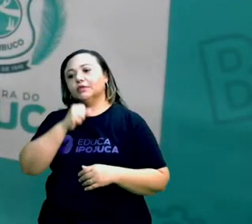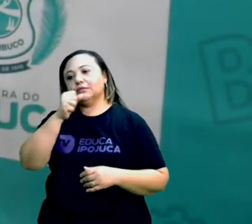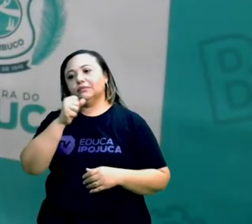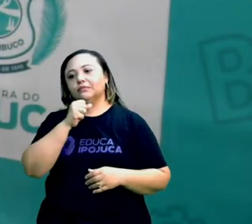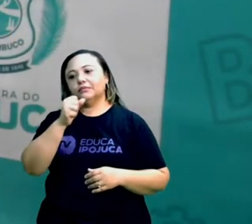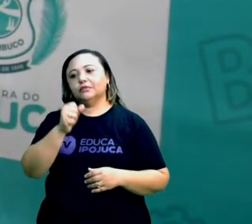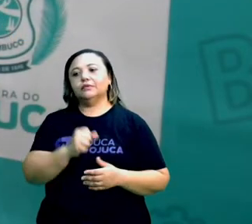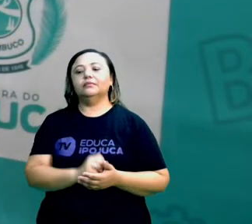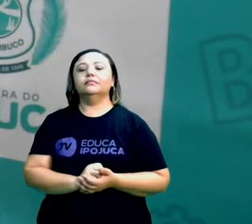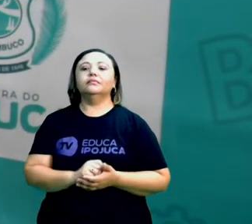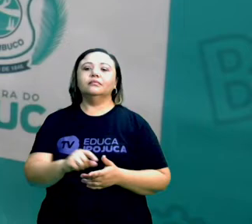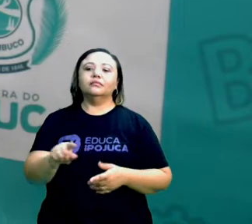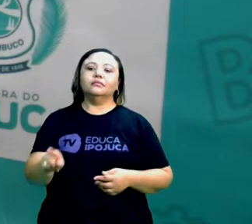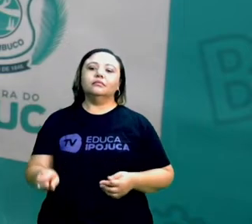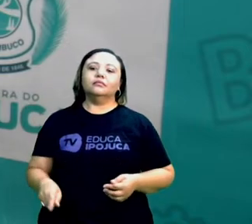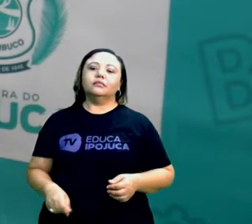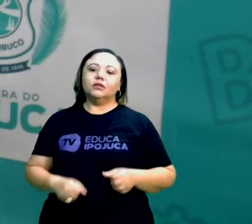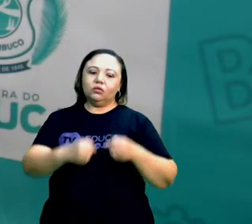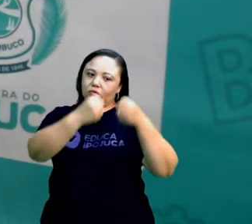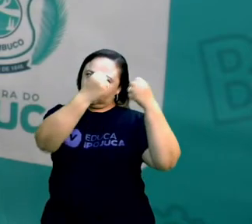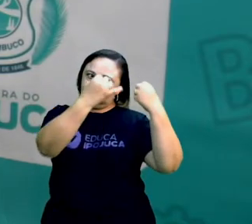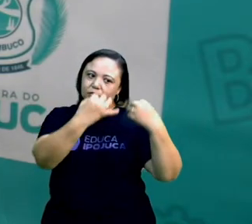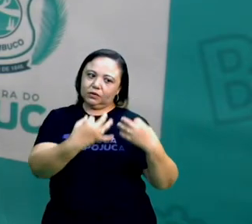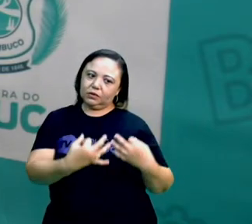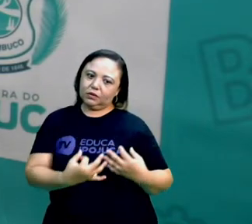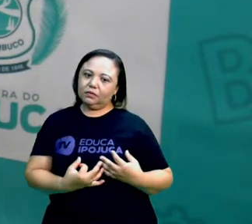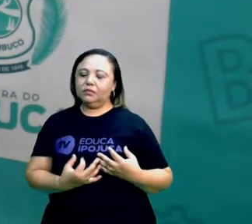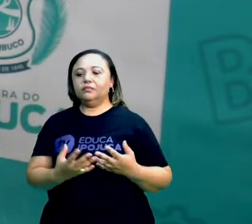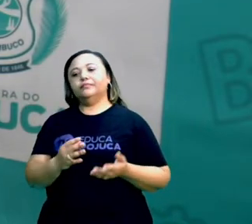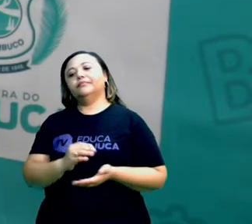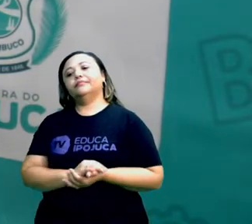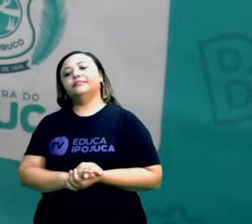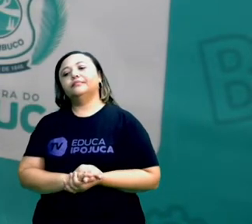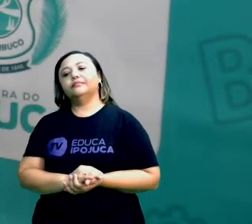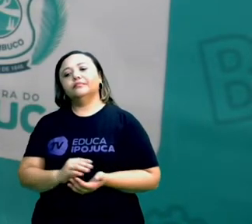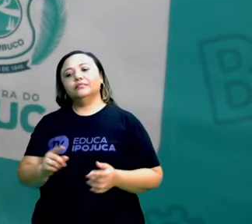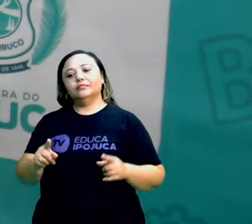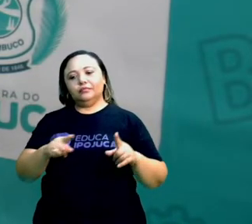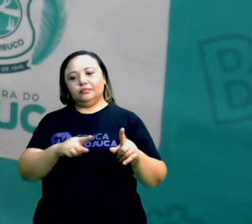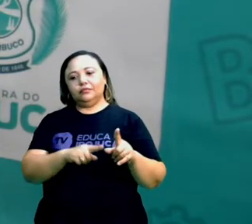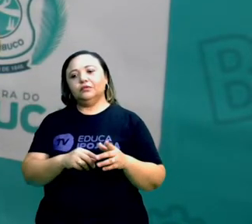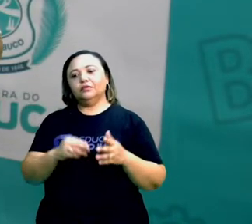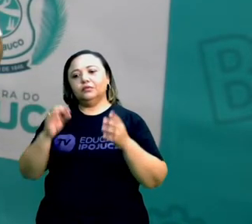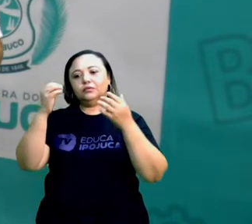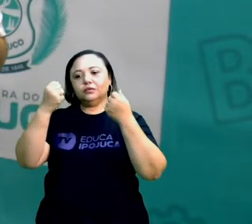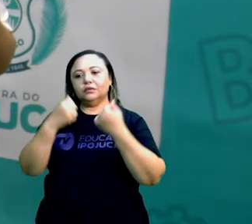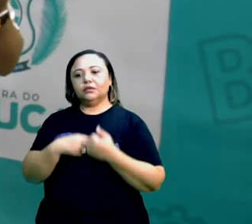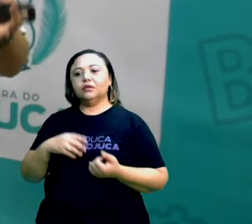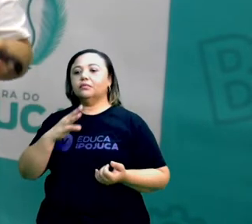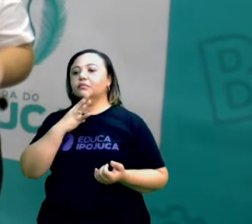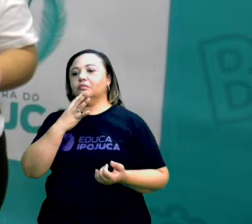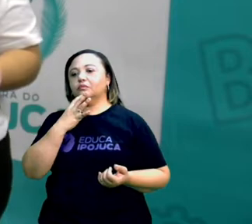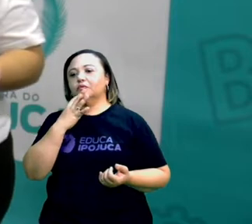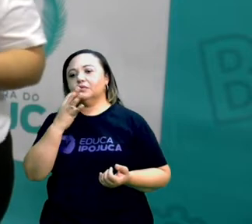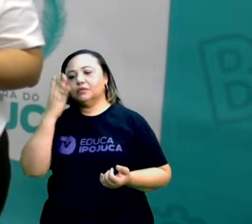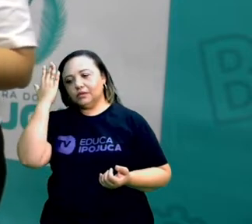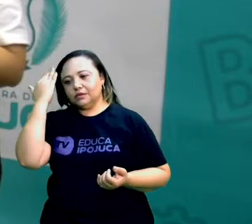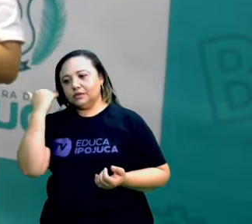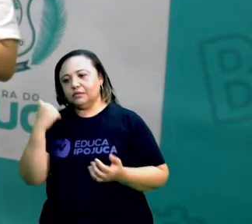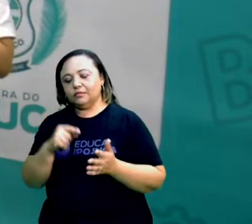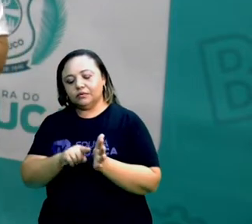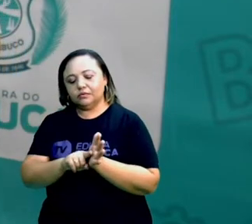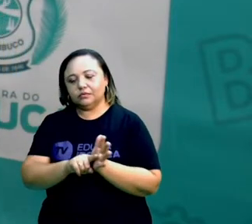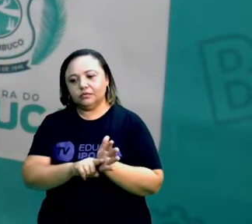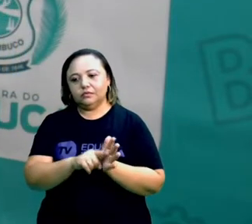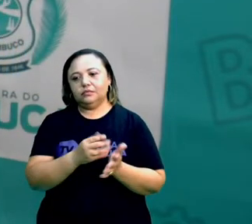repórter. E uma sequência explicativa, onde a informação ela é centrada na passagem de um conhecimento específico.